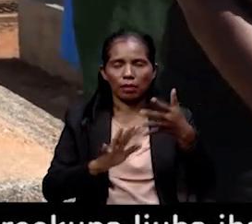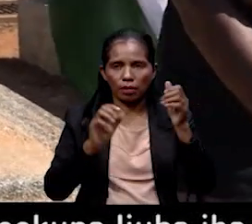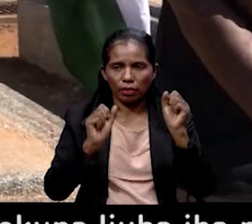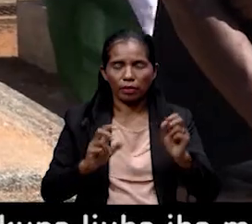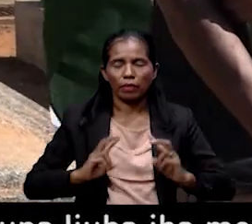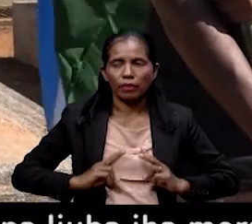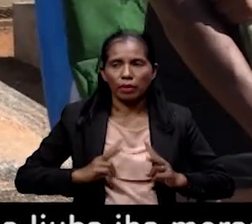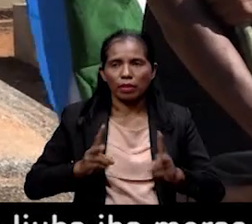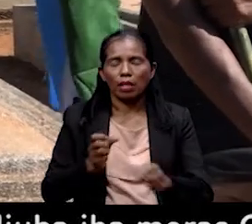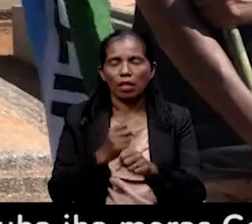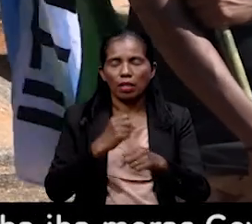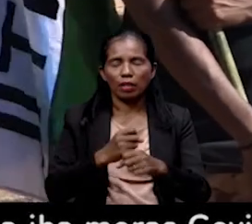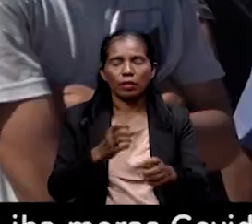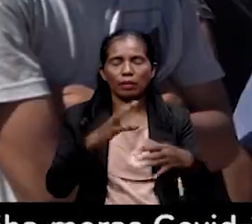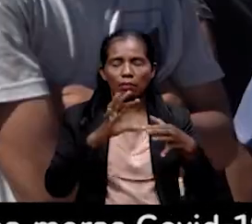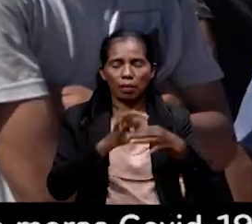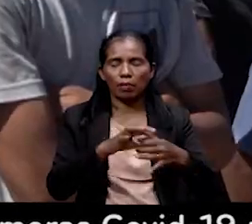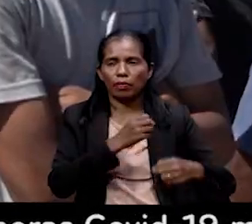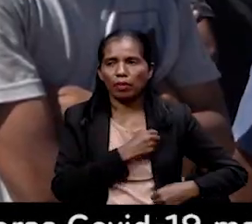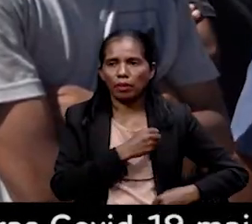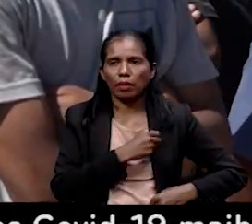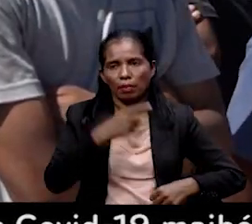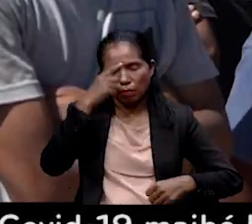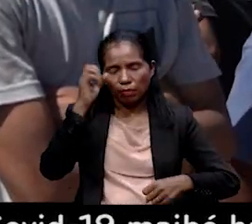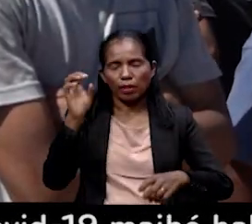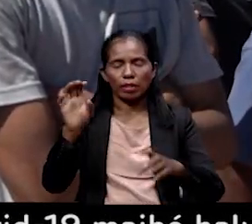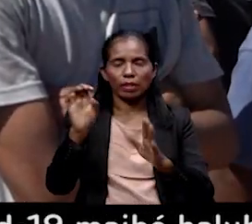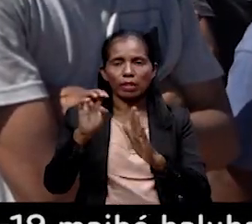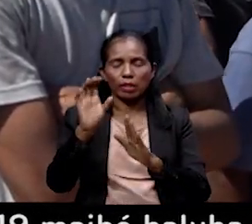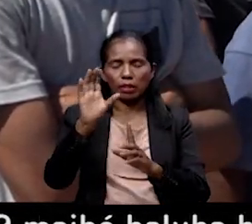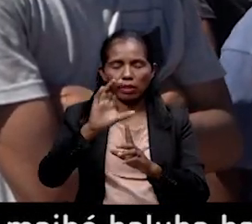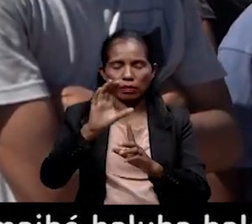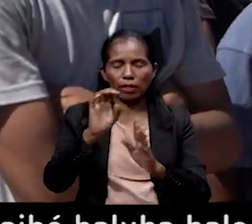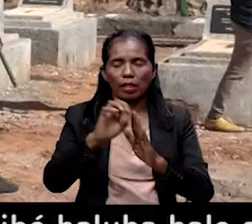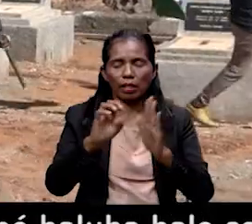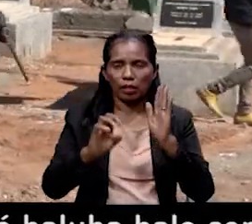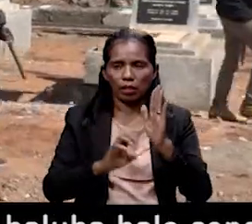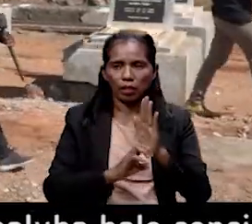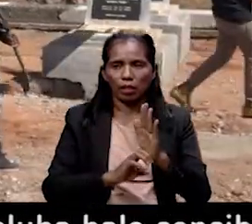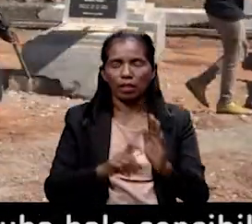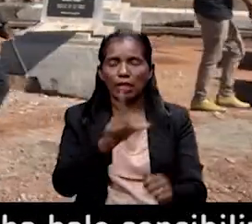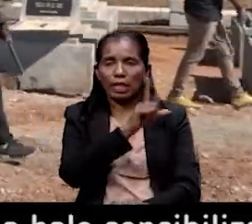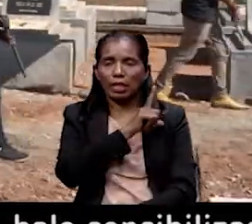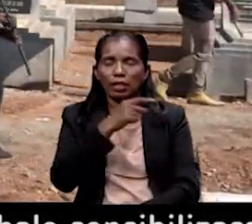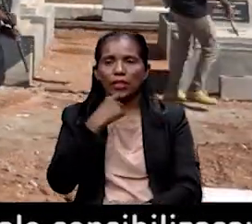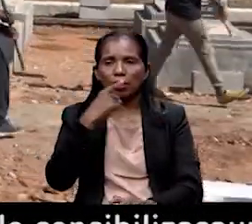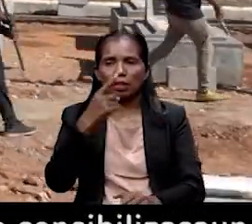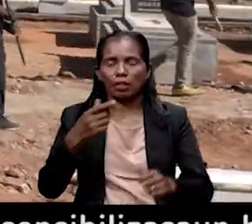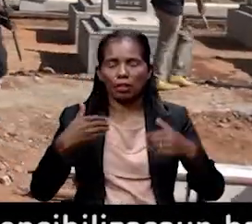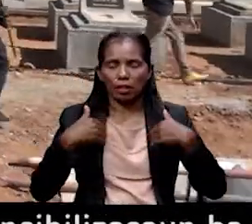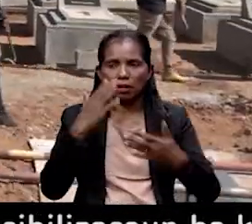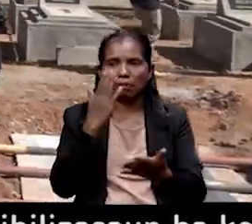veterano halau husi membro FFD Teli, mai betamba se festado maior general FFD Teli, tenente general Lereanan Timur, se suspende